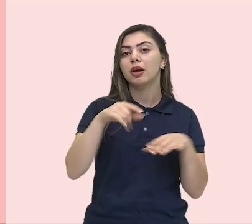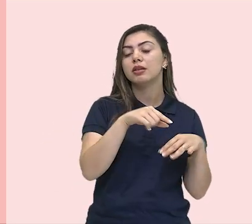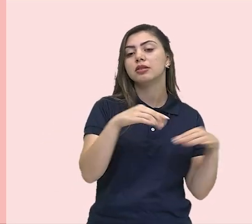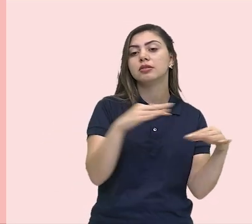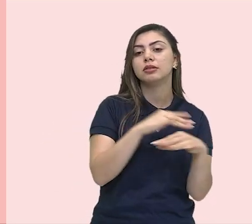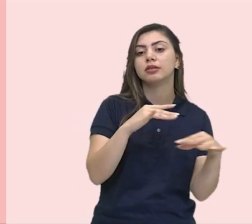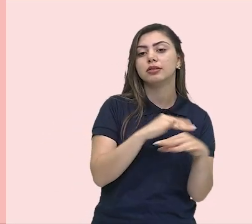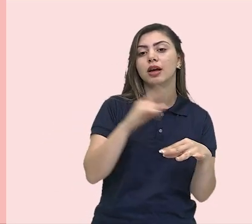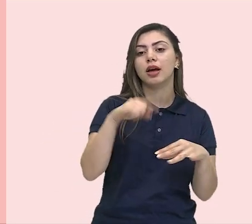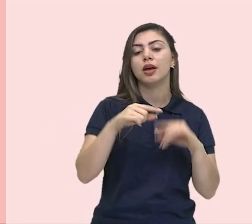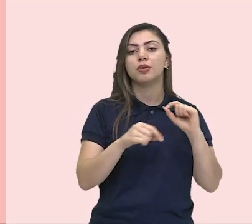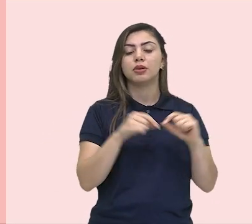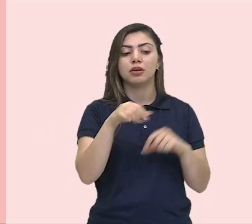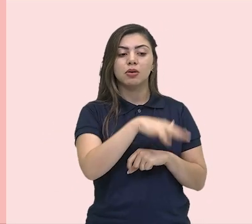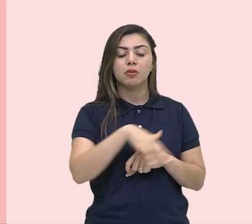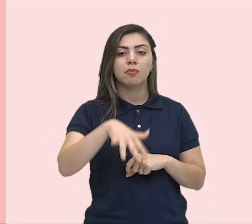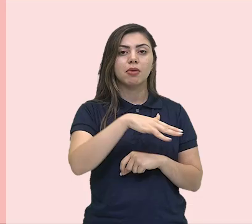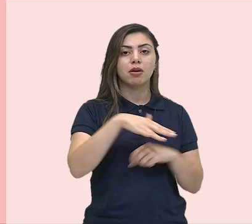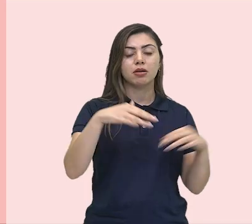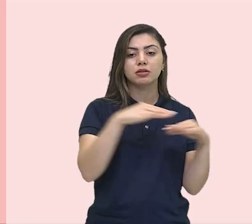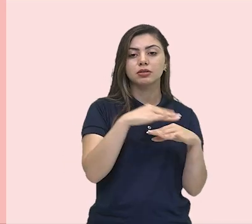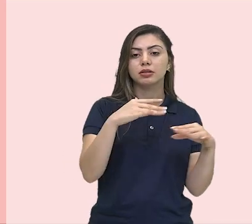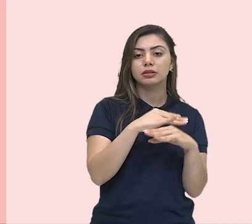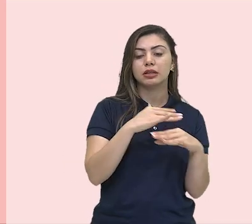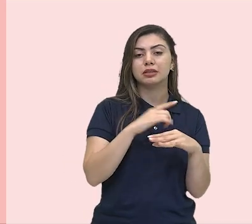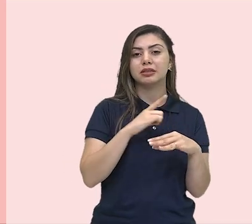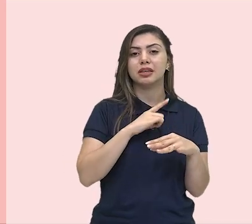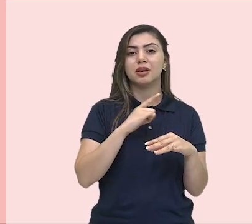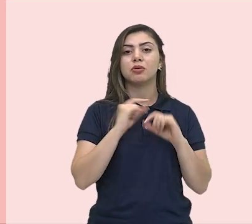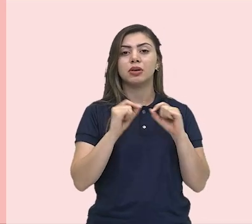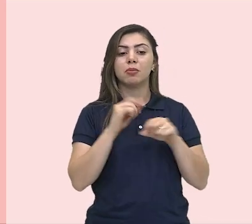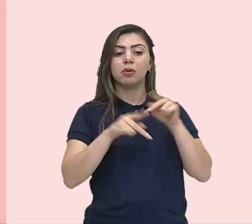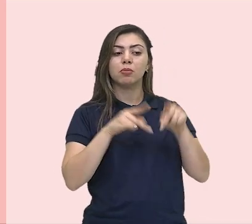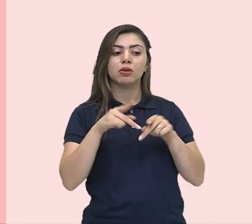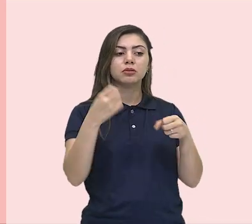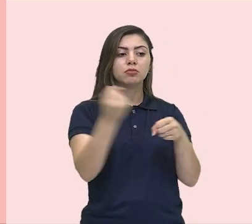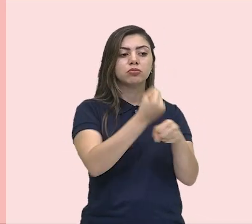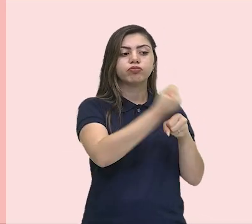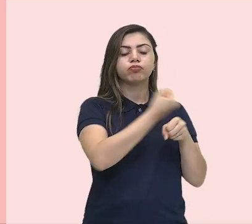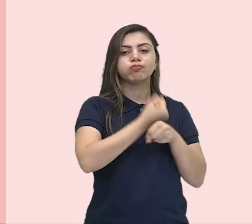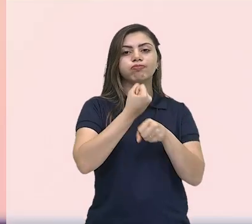cidade é um centro urbano com maior povoamento e construções.